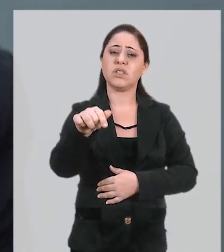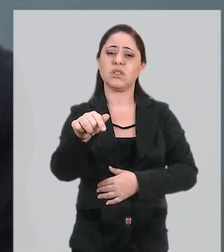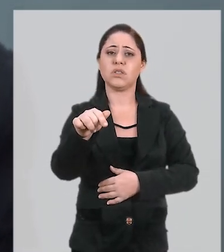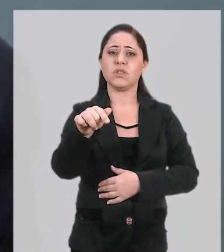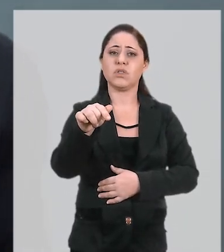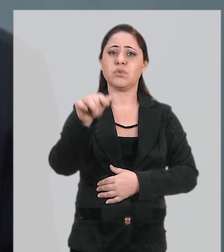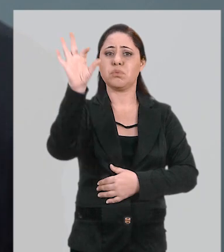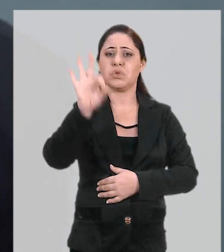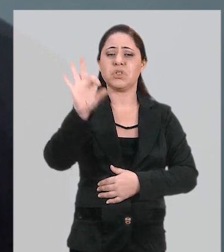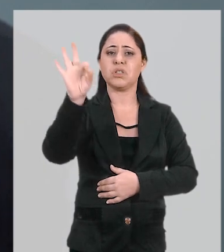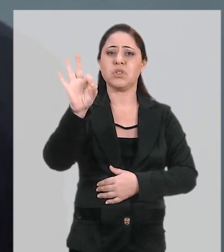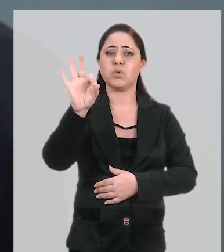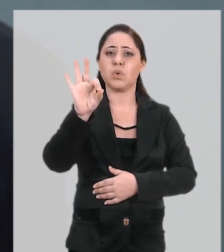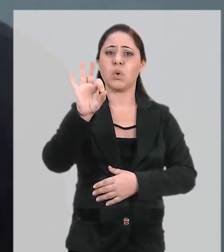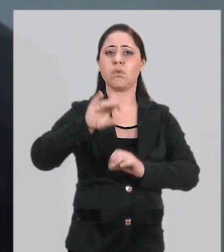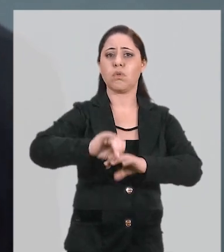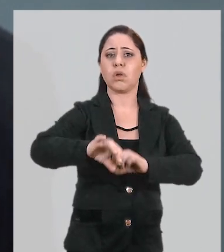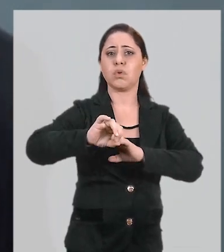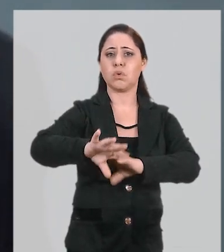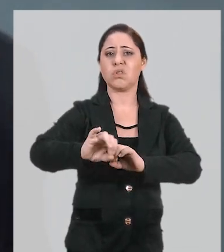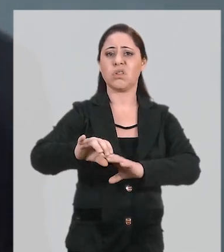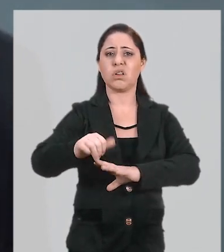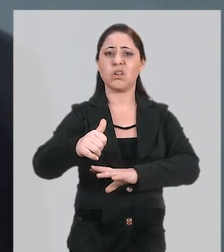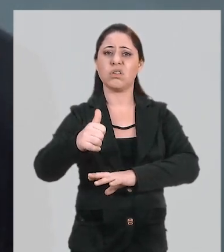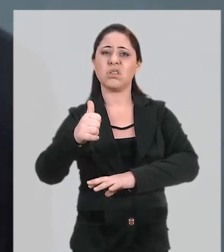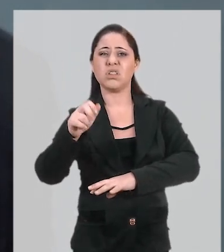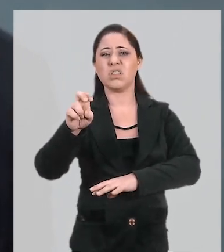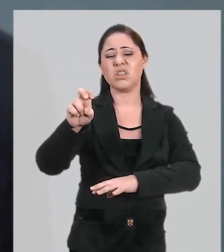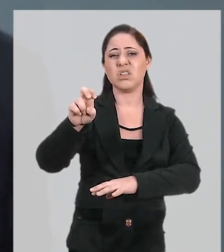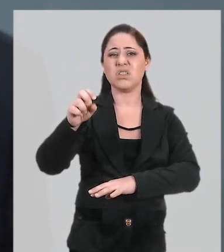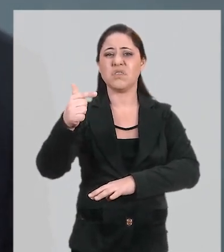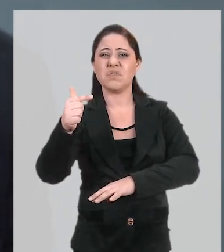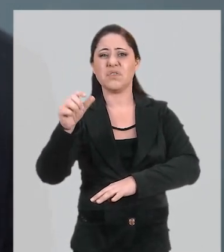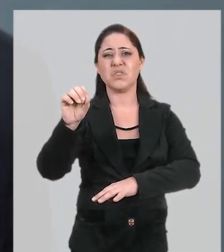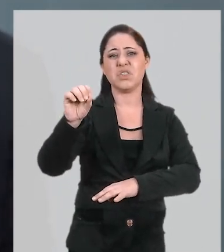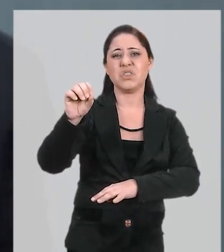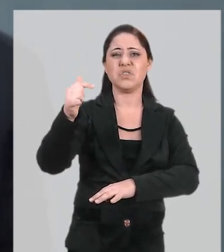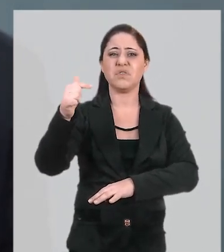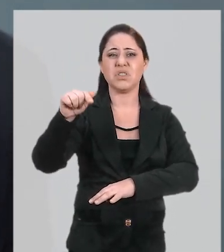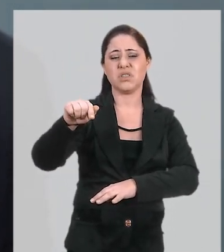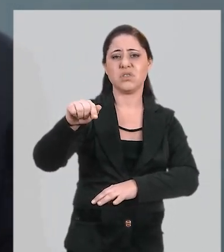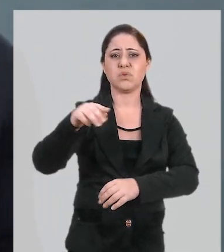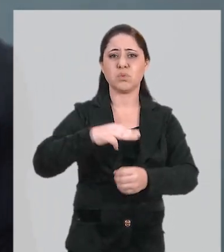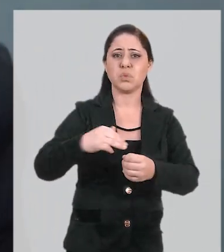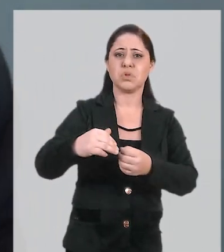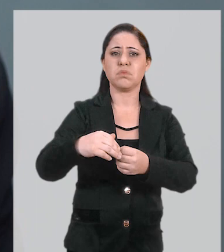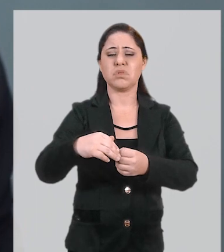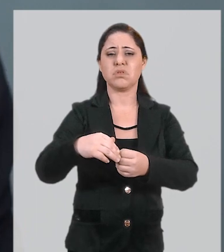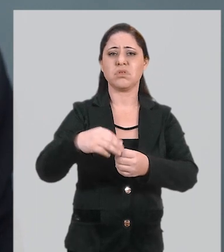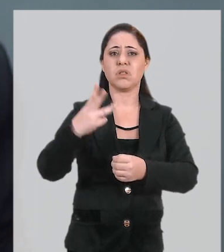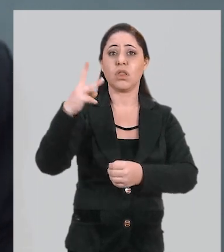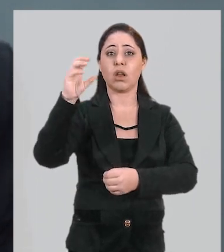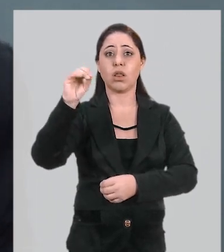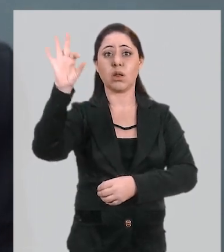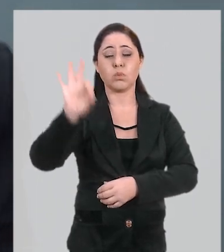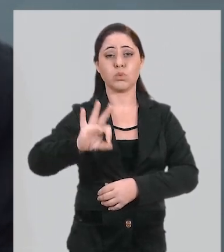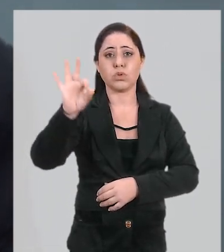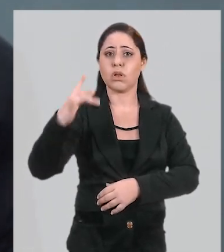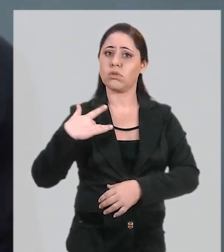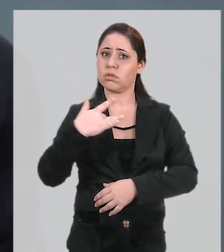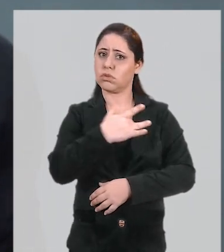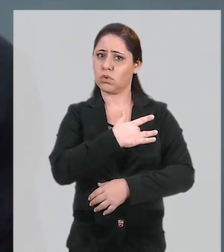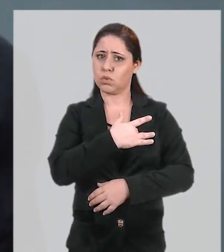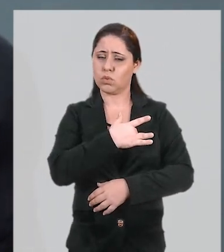27% na educação e no lugar de ser 15%, está investido 20%, 25%, 27%, tem municípios investindo